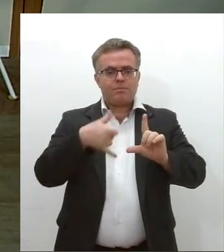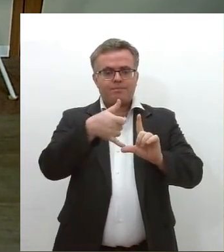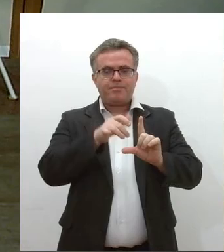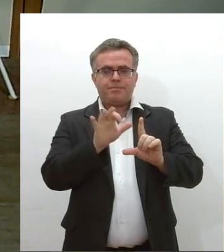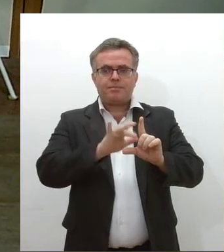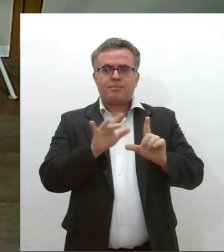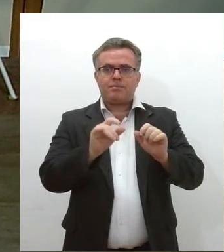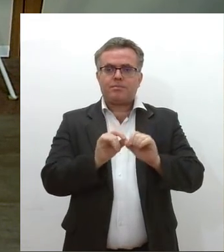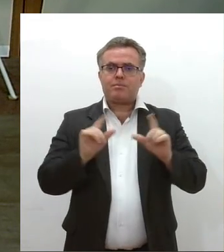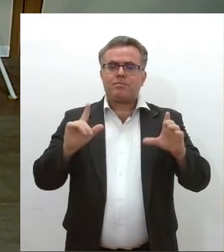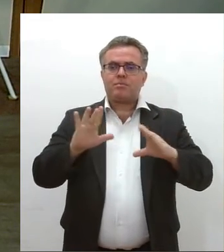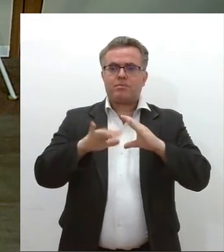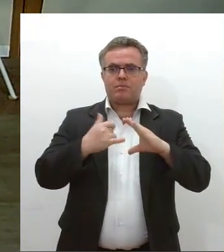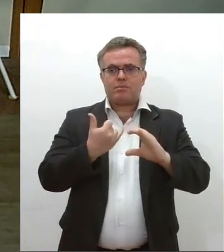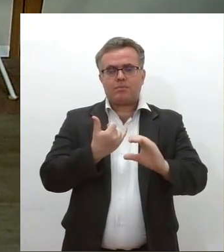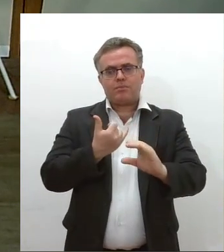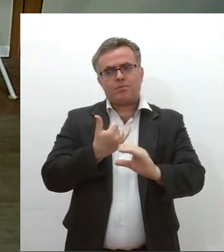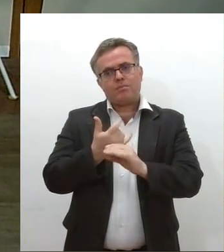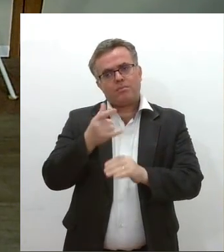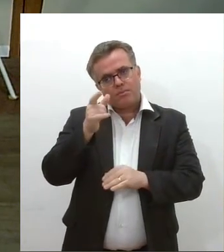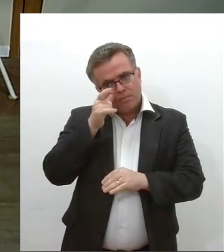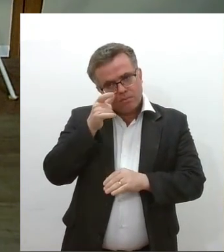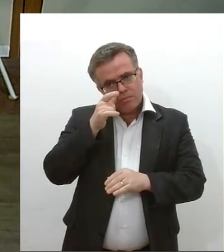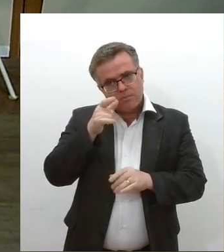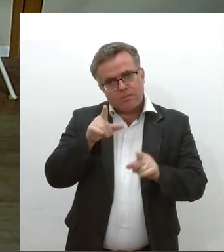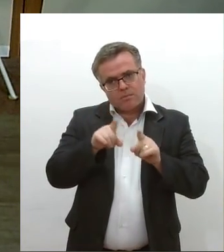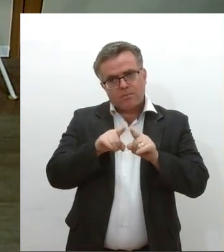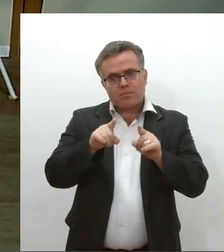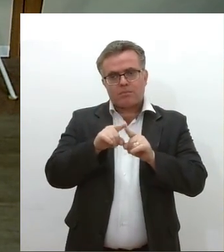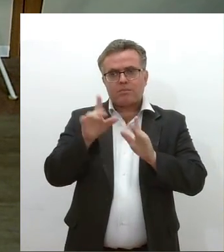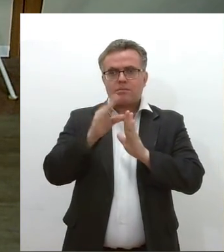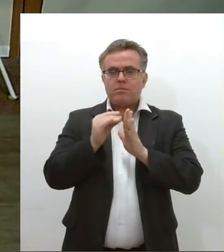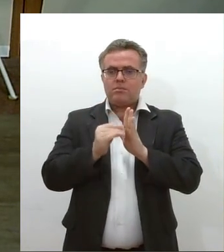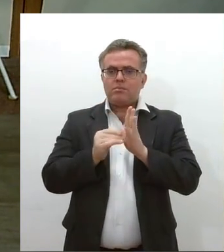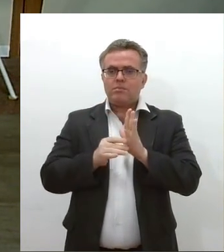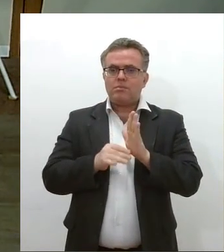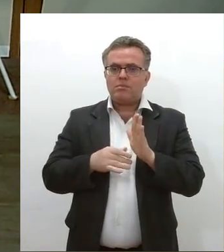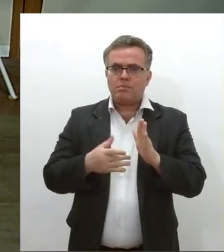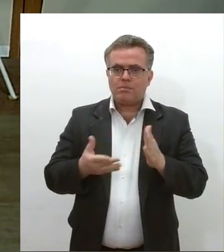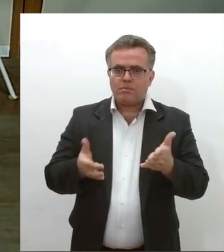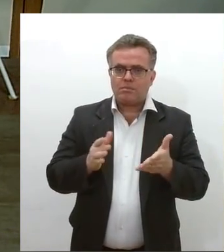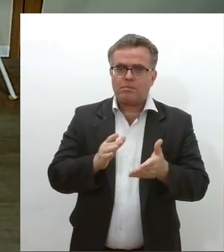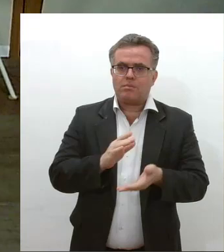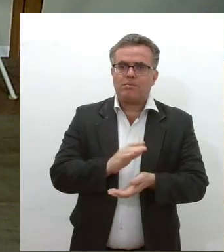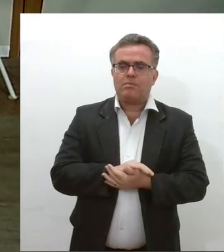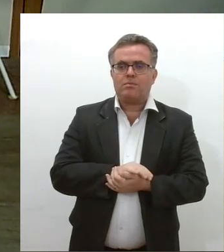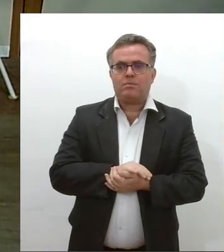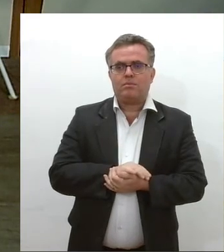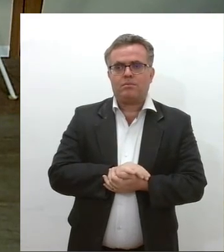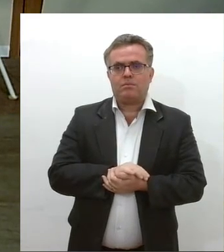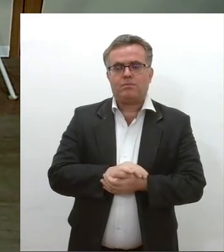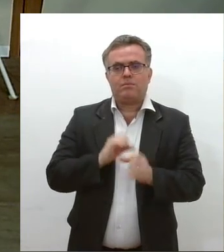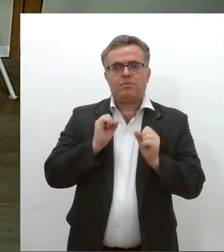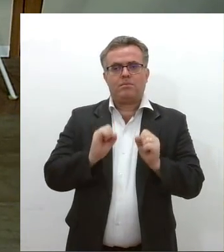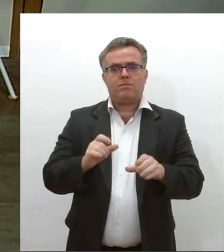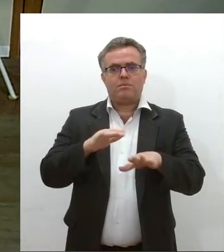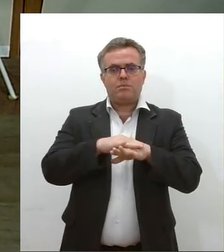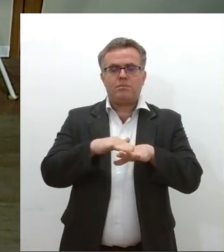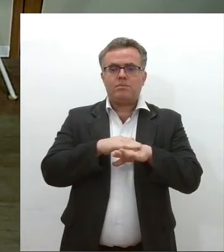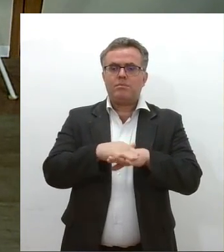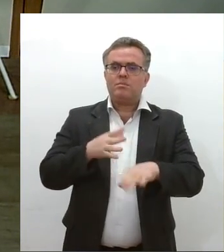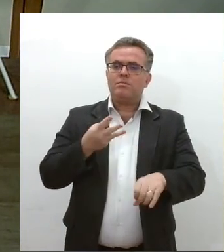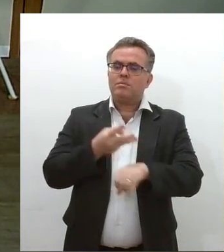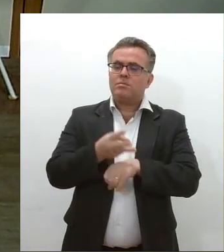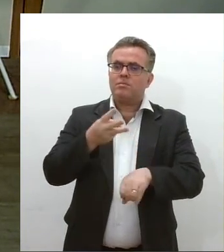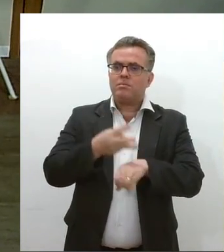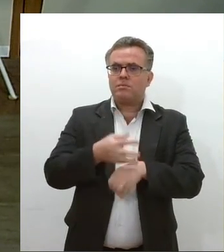da tela, que ele te dá acesso a todo o conteúdo disponível no nosso canal do YouTube. Você pode conversar com a gente também para dicas e